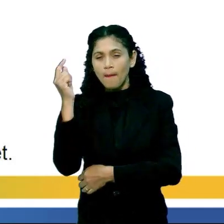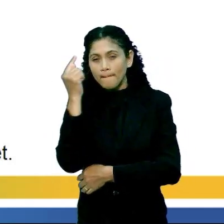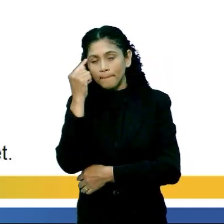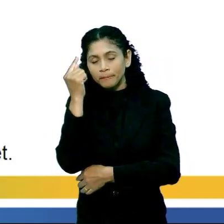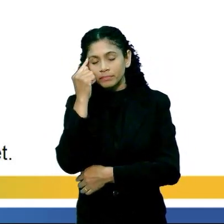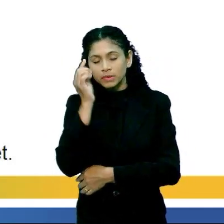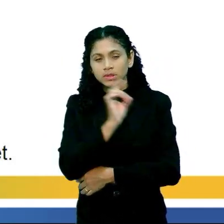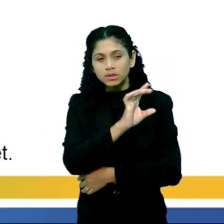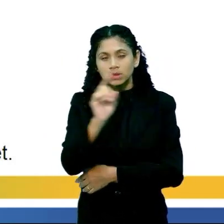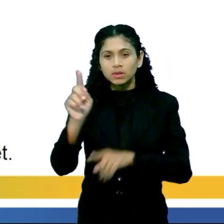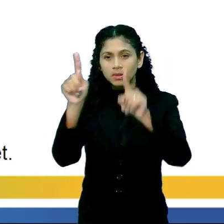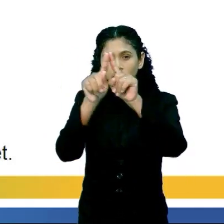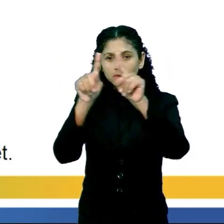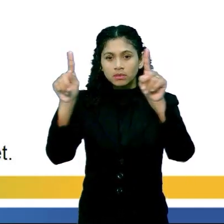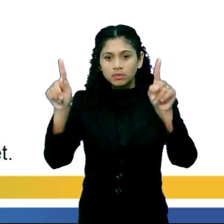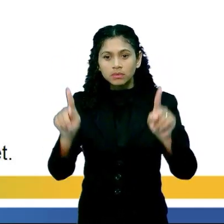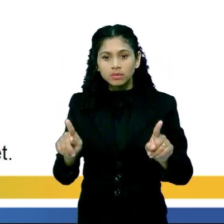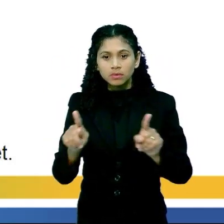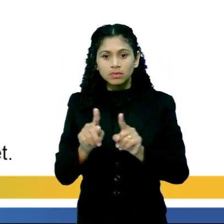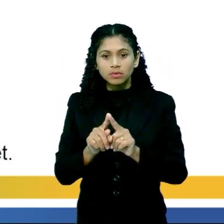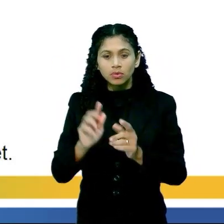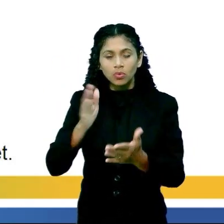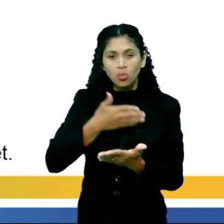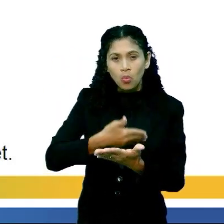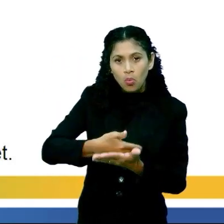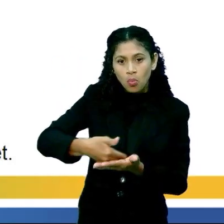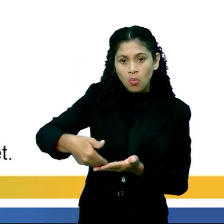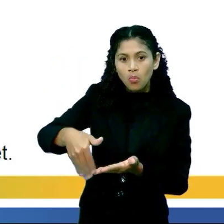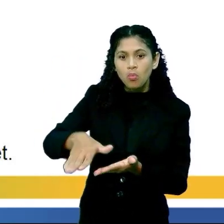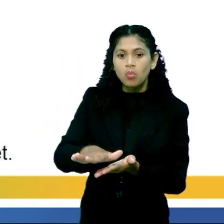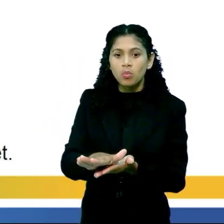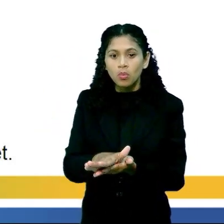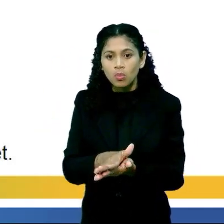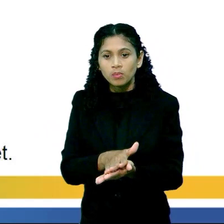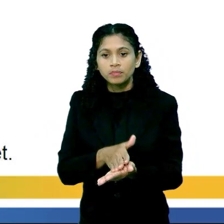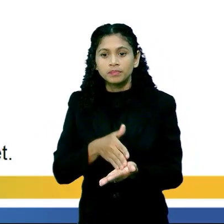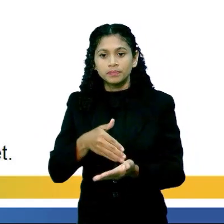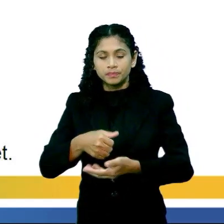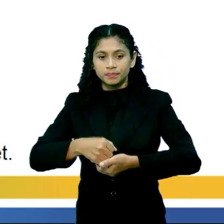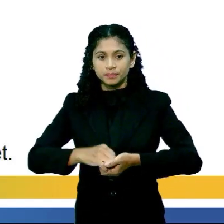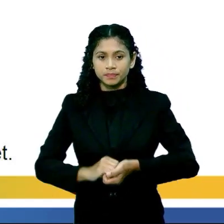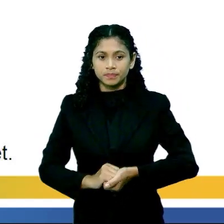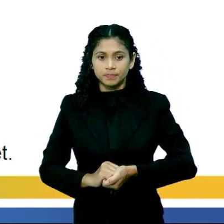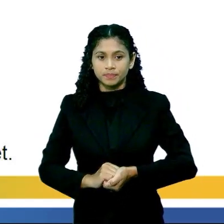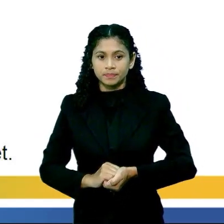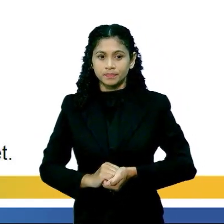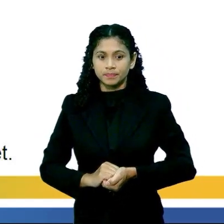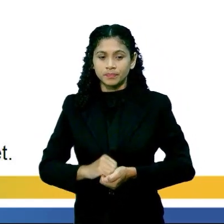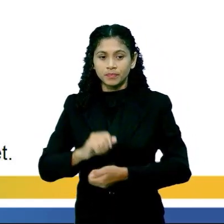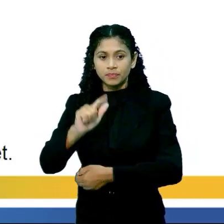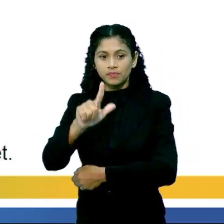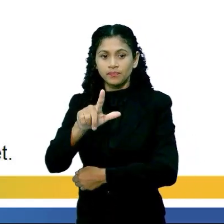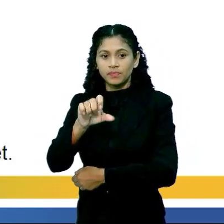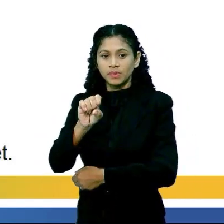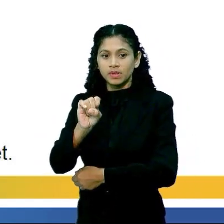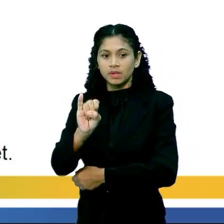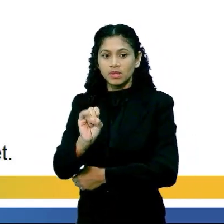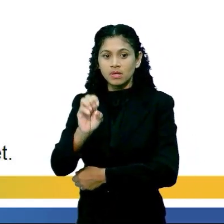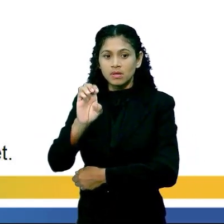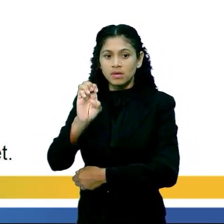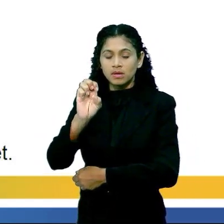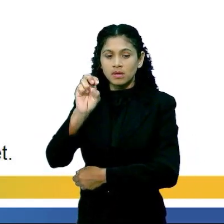cada quadro com um banho negro, a lienzo, pois todas as coisas na natureza são